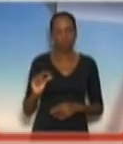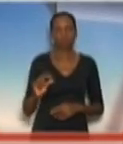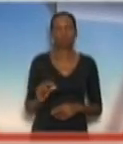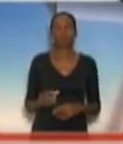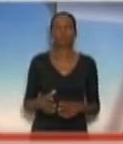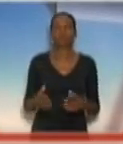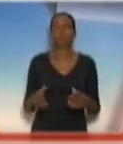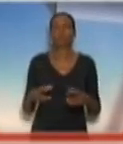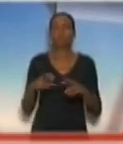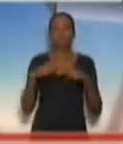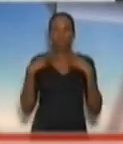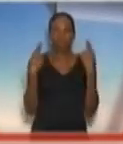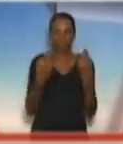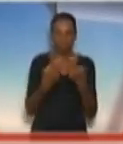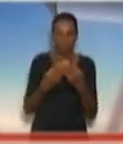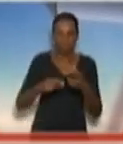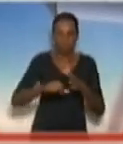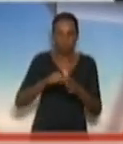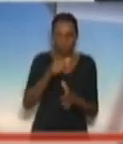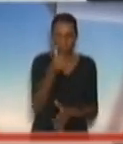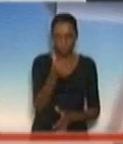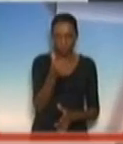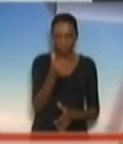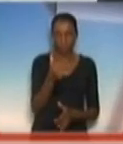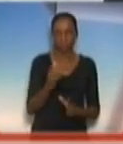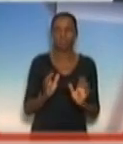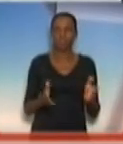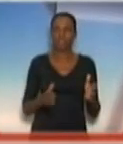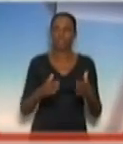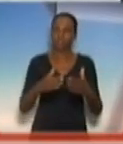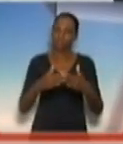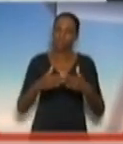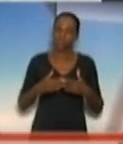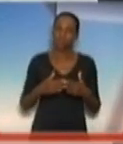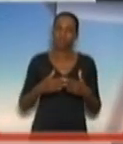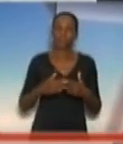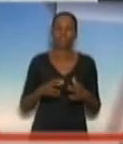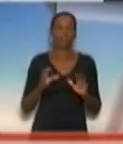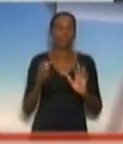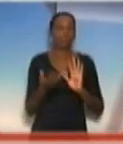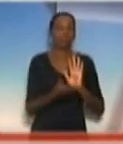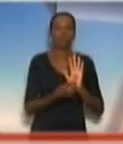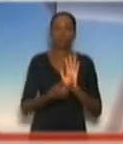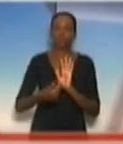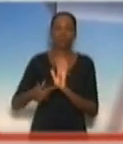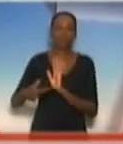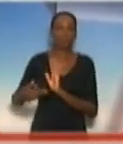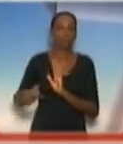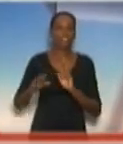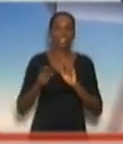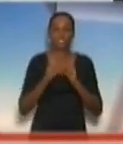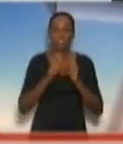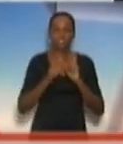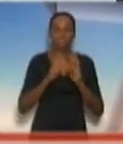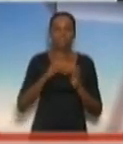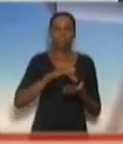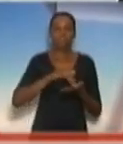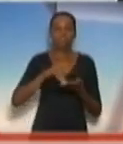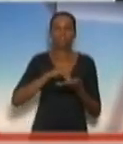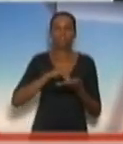primeira audiência pública, estamos pedindo já em caráter de extrema urgência uma reunião com o secretário